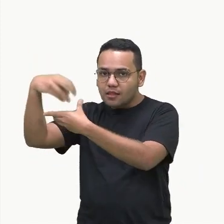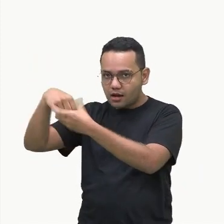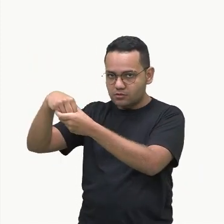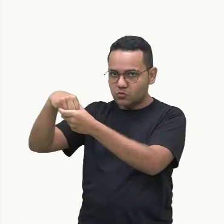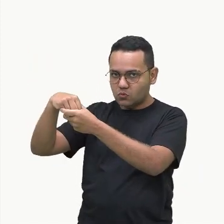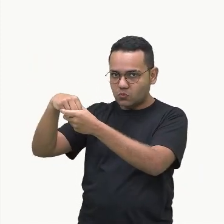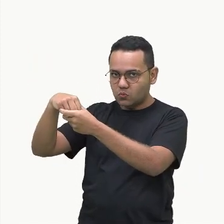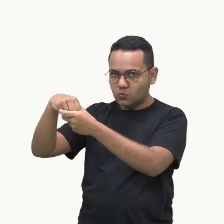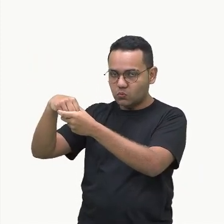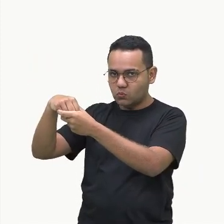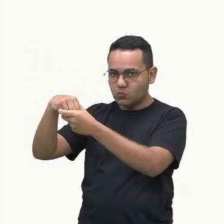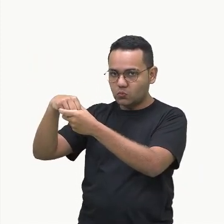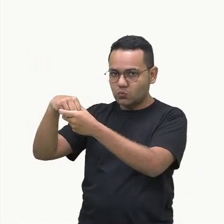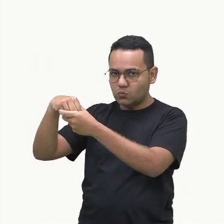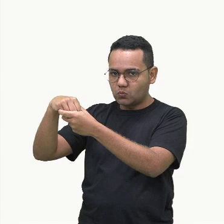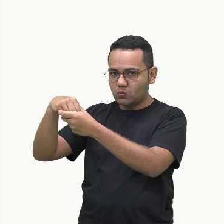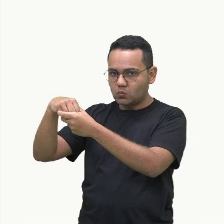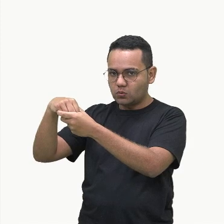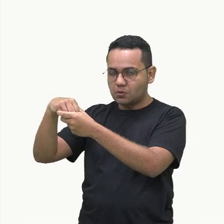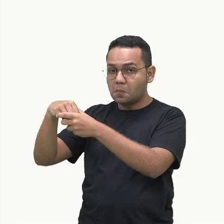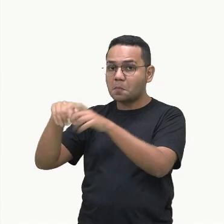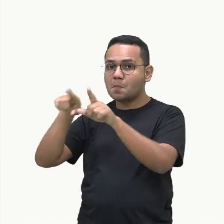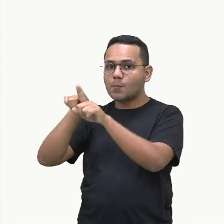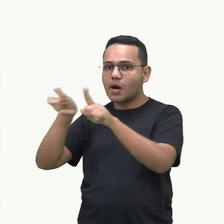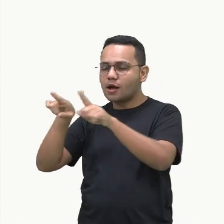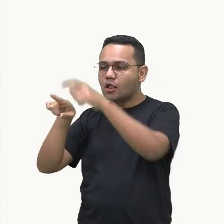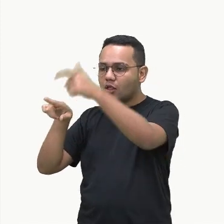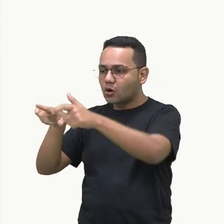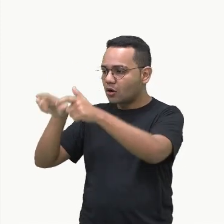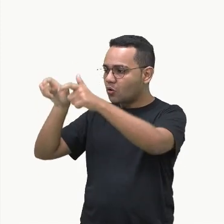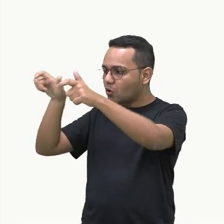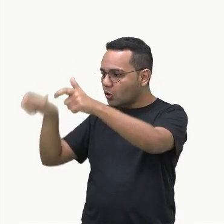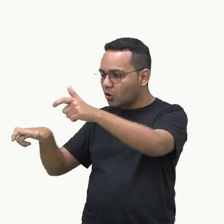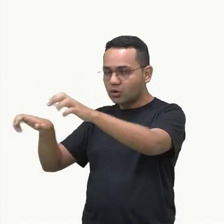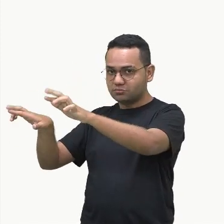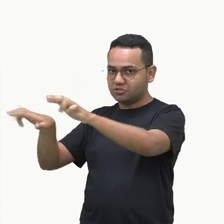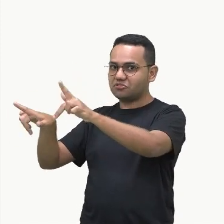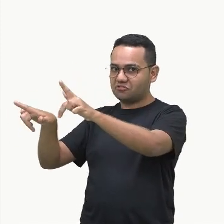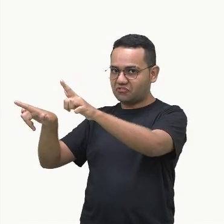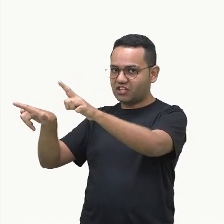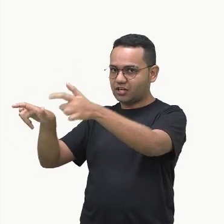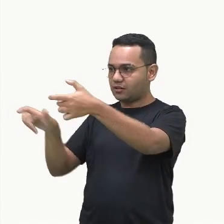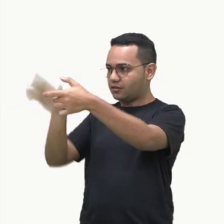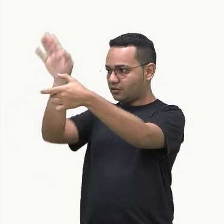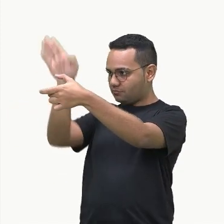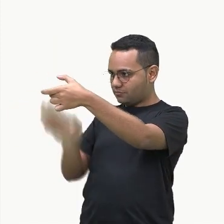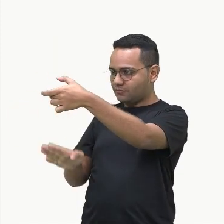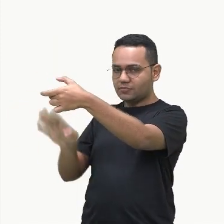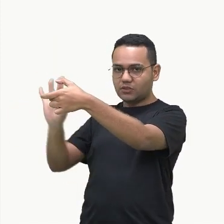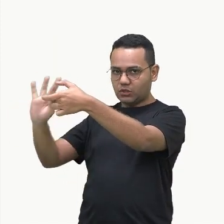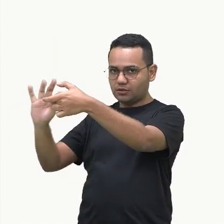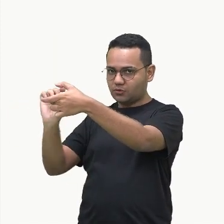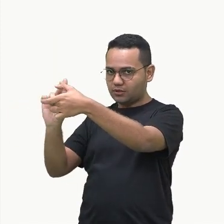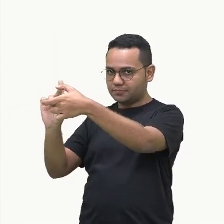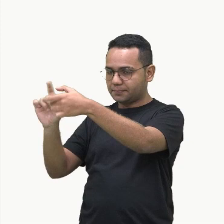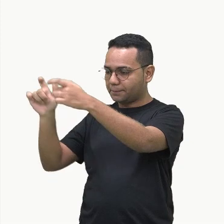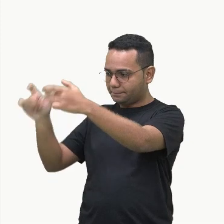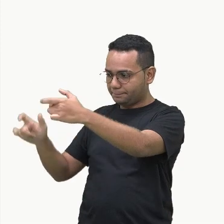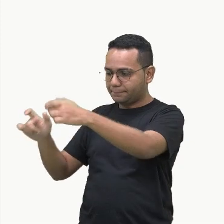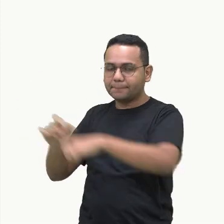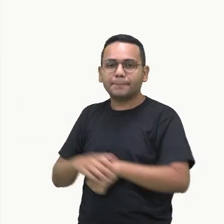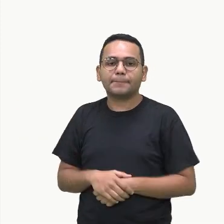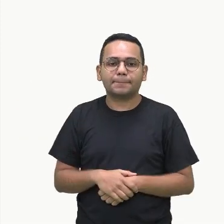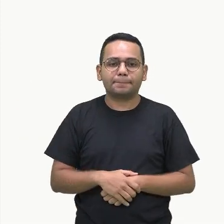interna e de lados contrários em relação à transversal T. Tudo bem?